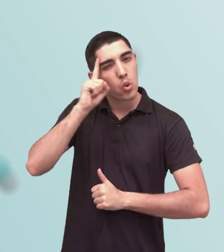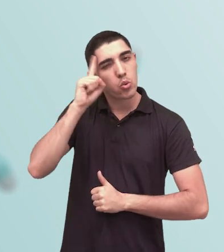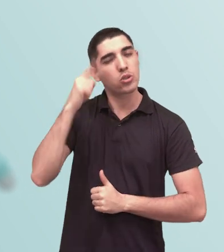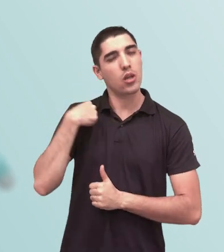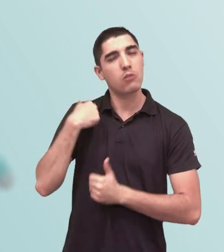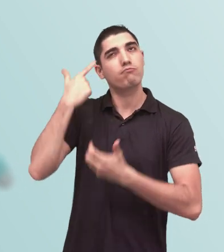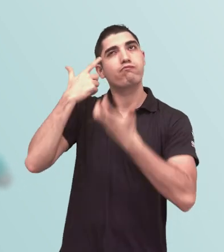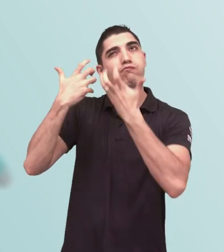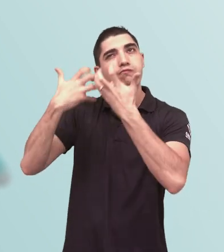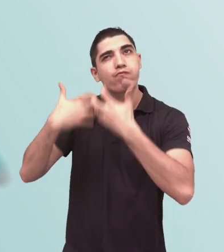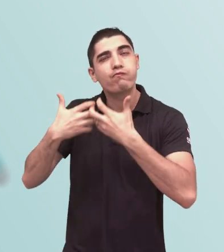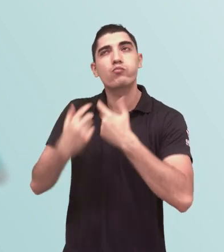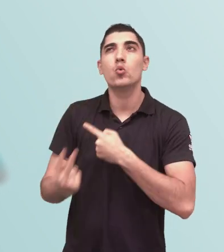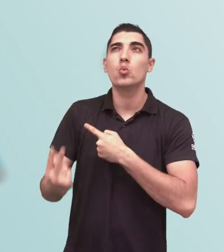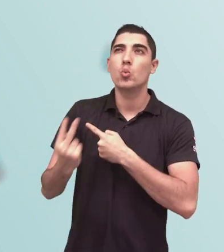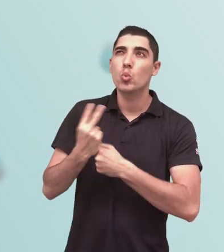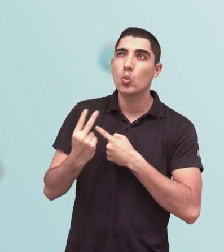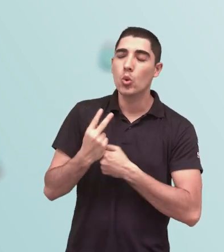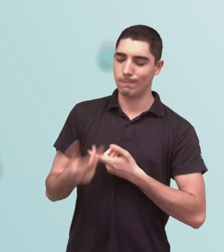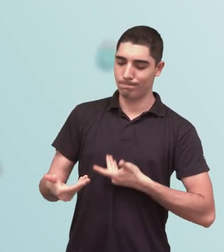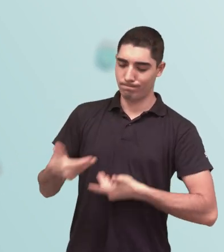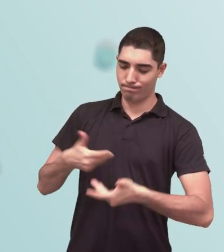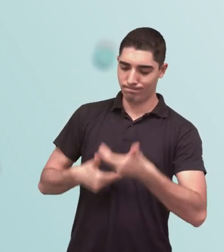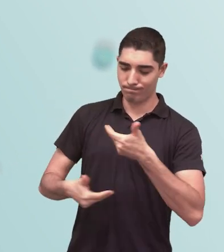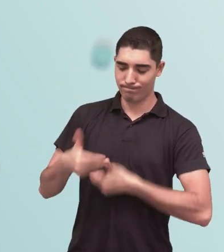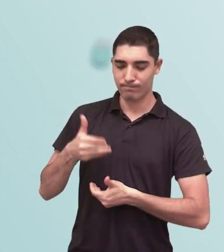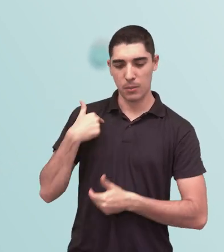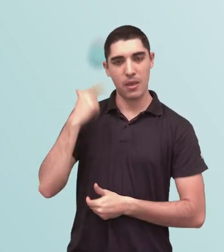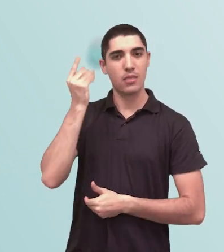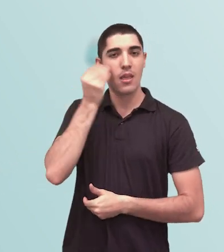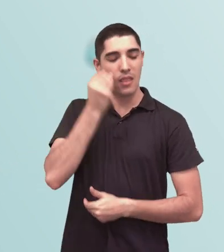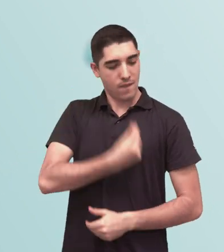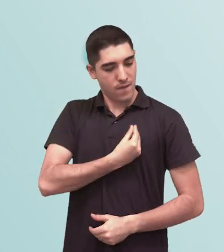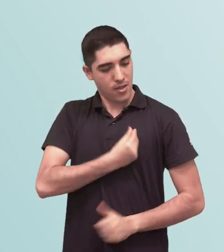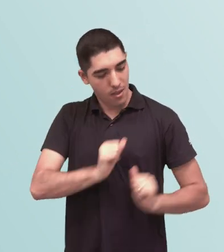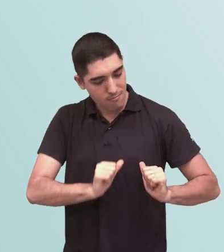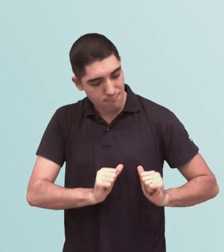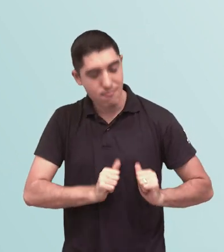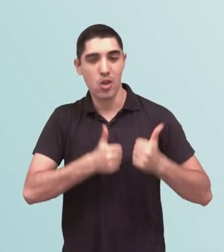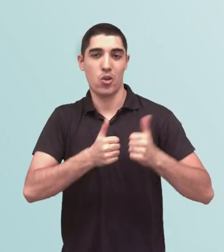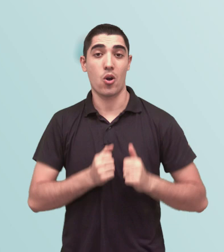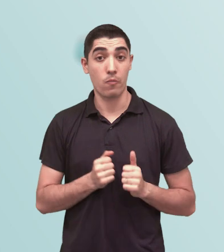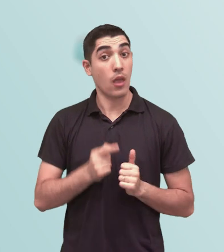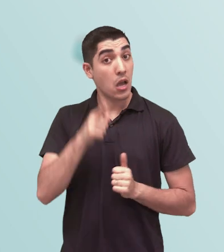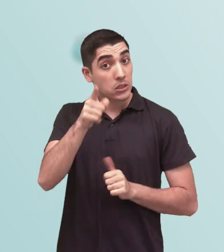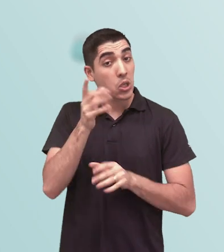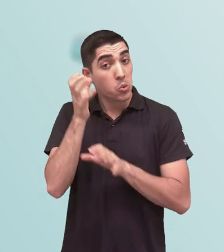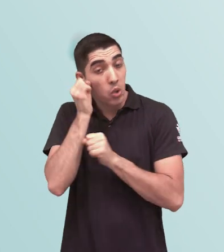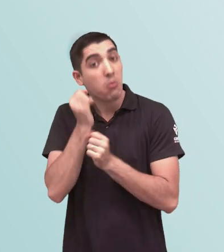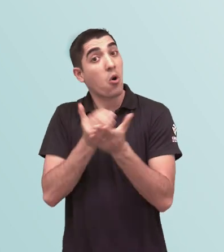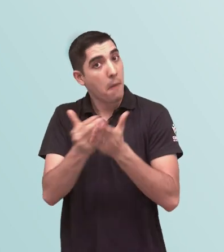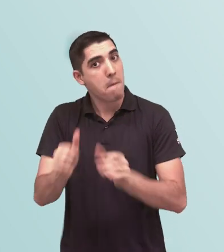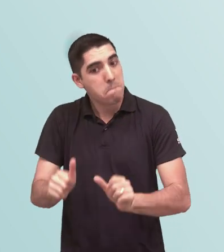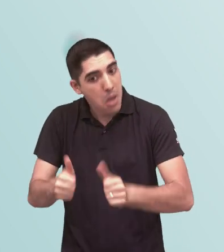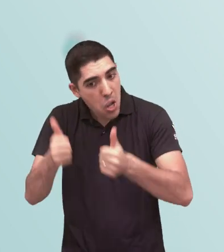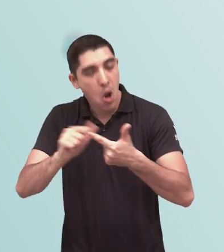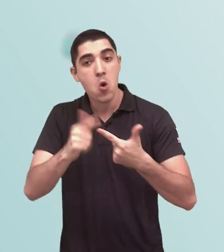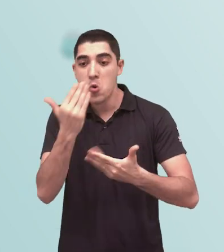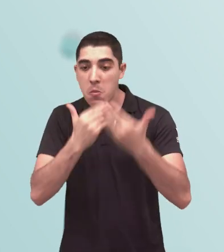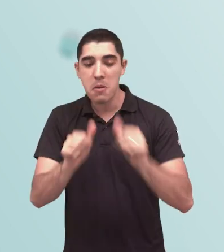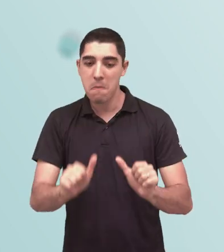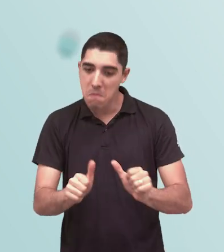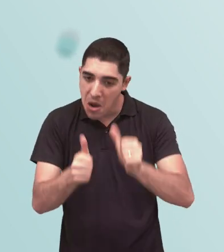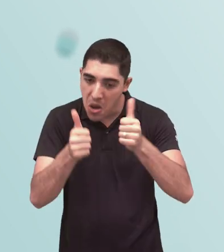se questionar, entender e principalmente buscar uma qualidade de vida. Isso vai refletir no seu sono, isso vai refletir na